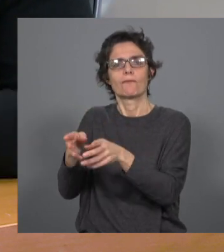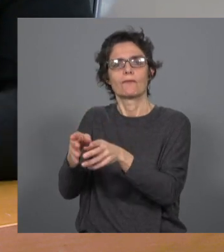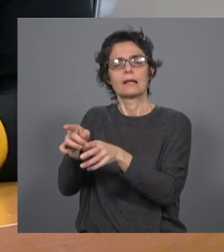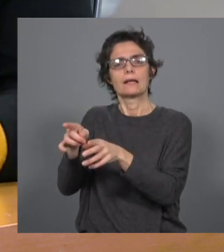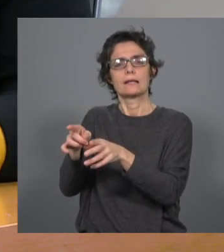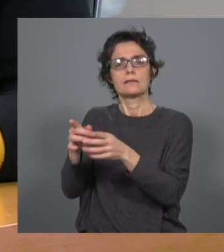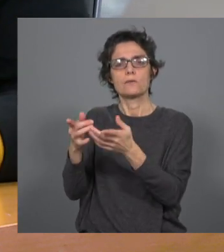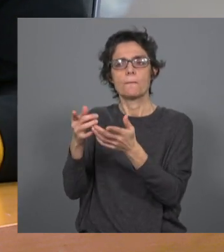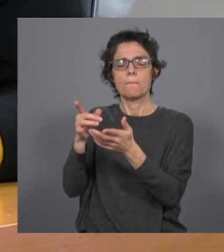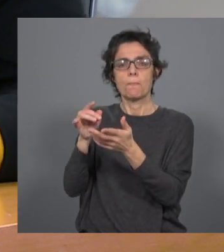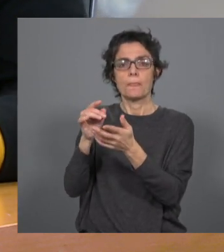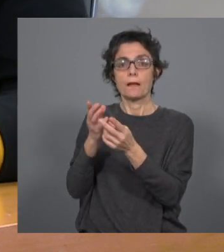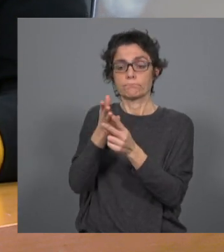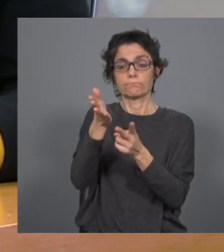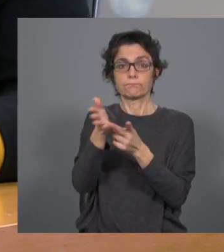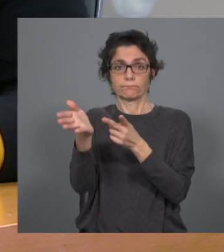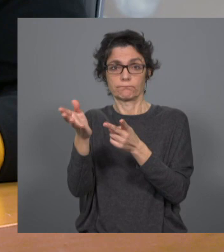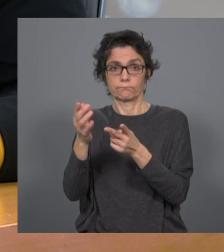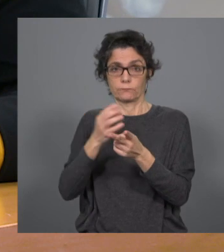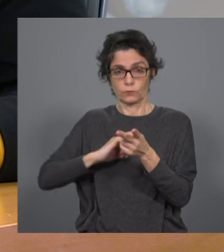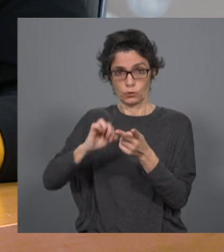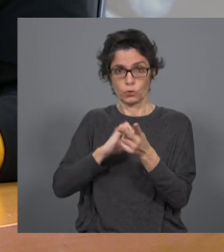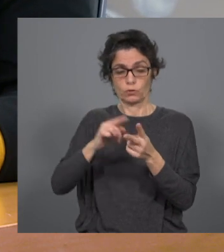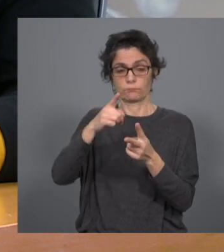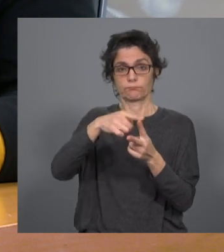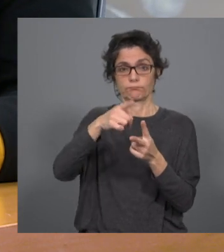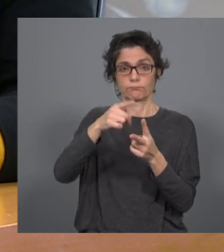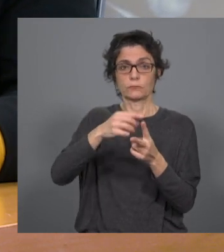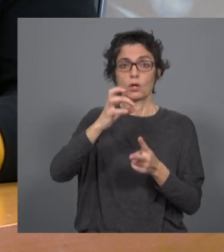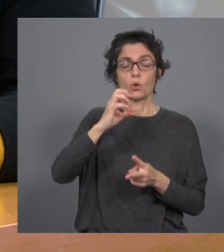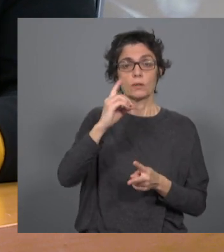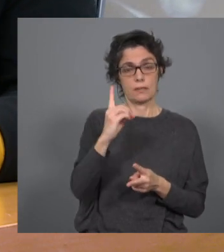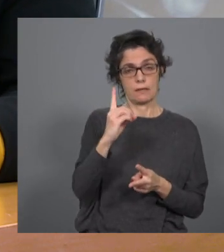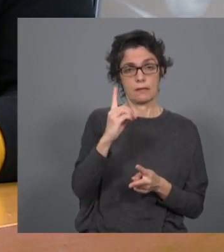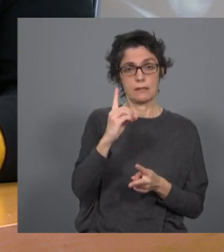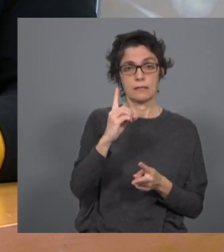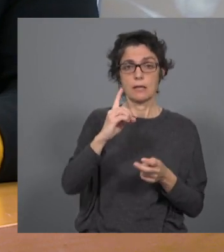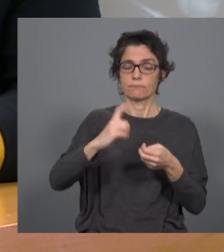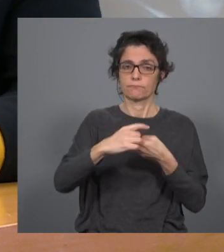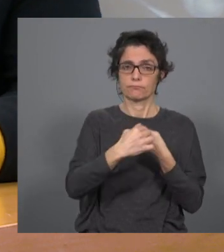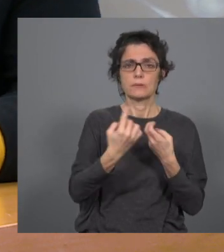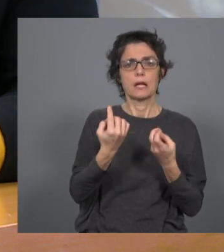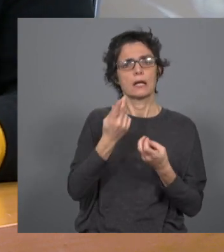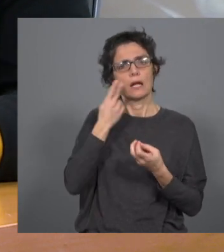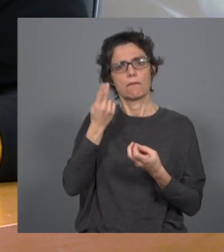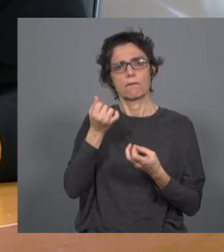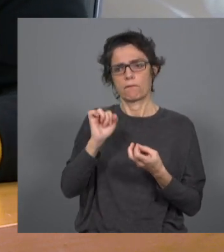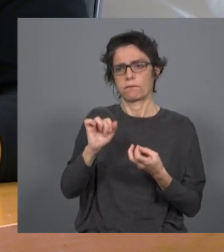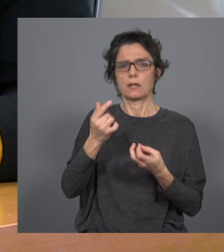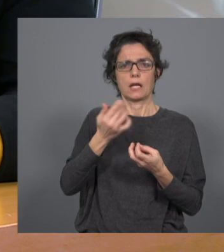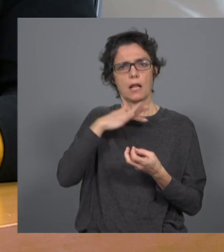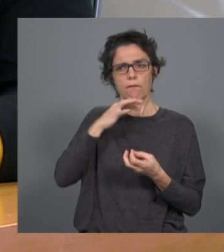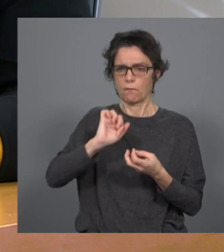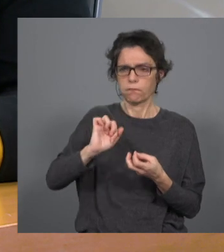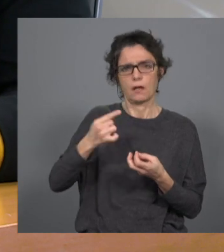vida. Tem, neste momento, 86 membros que vivem a sós, na sua família, na sua profissão, e tem também, e